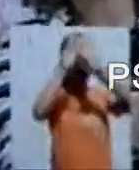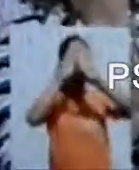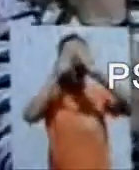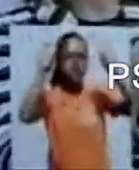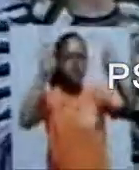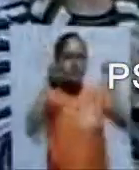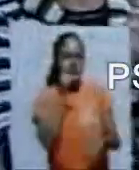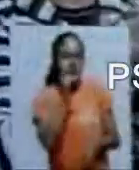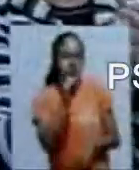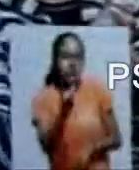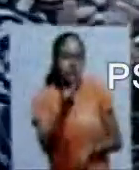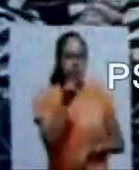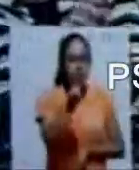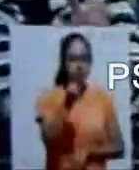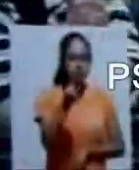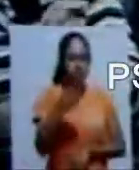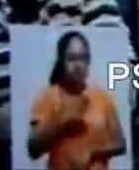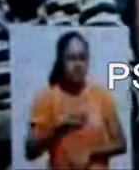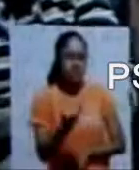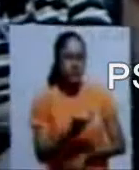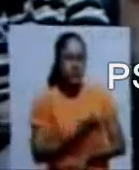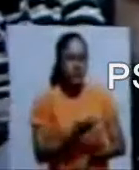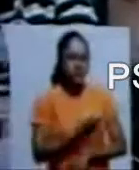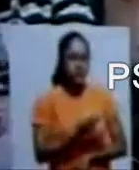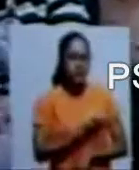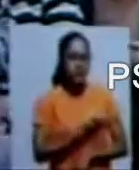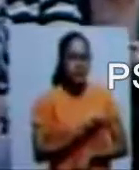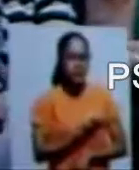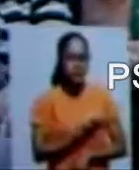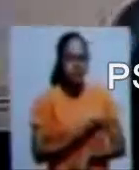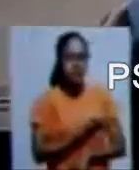E aí eu digo a você, meu irmão, a você, minha irmã,